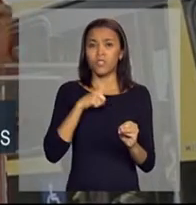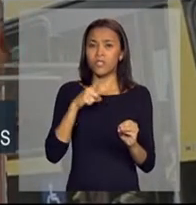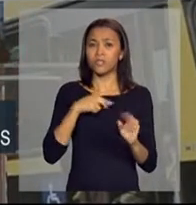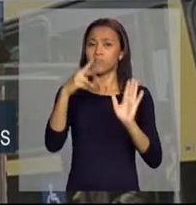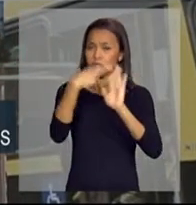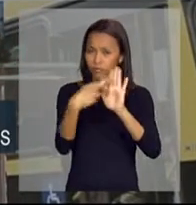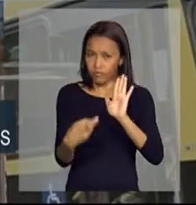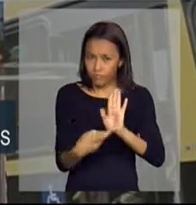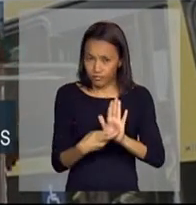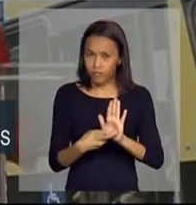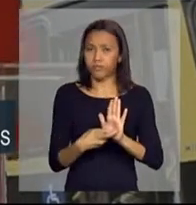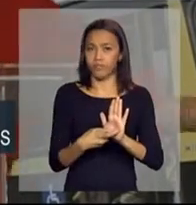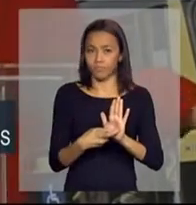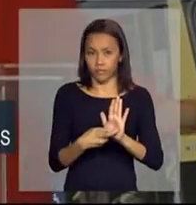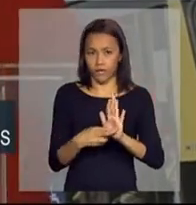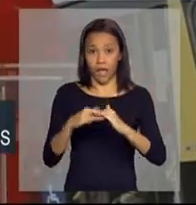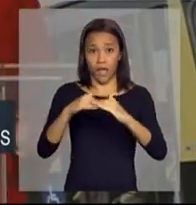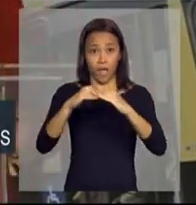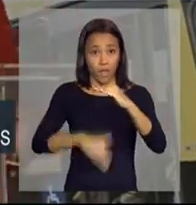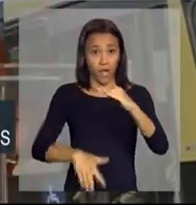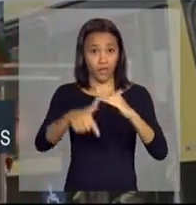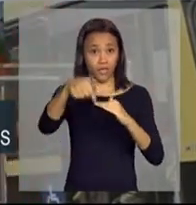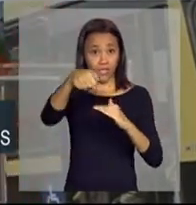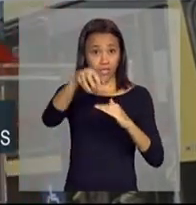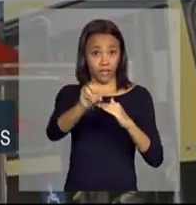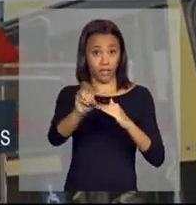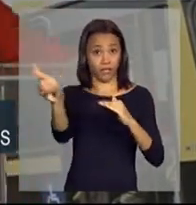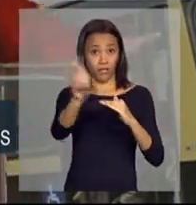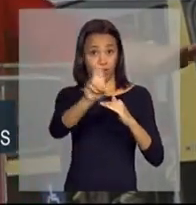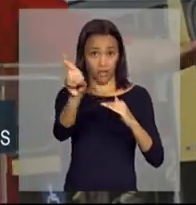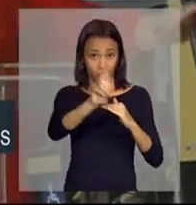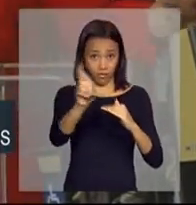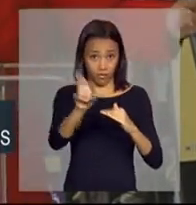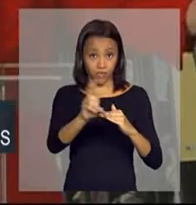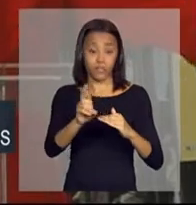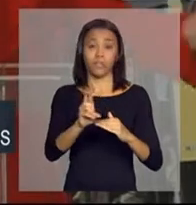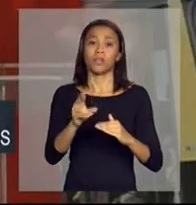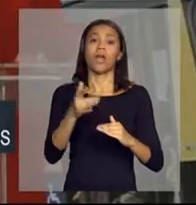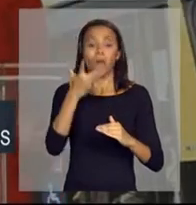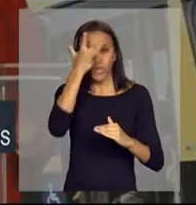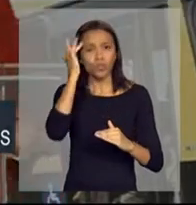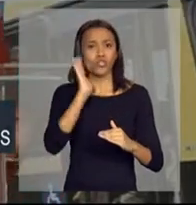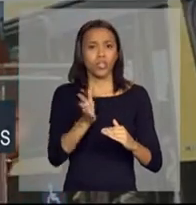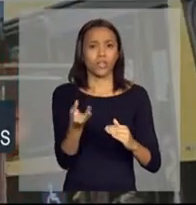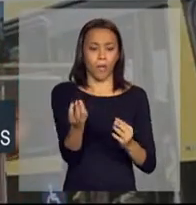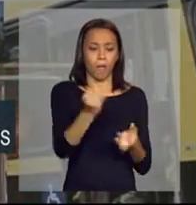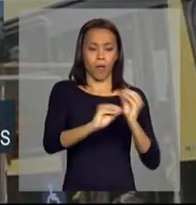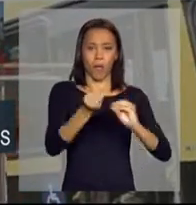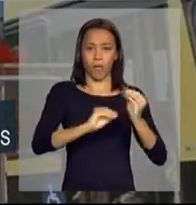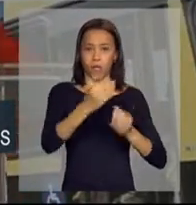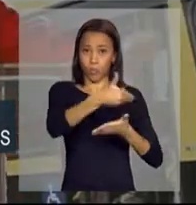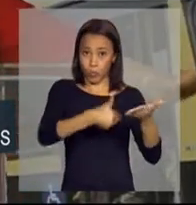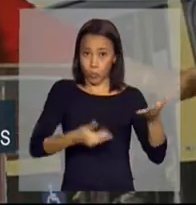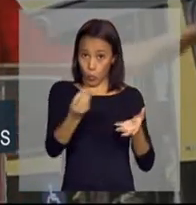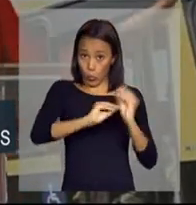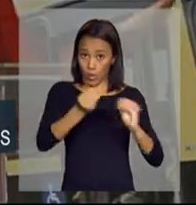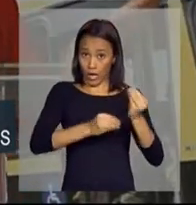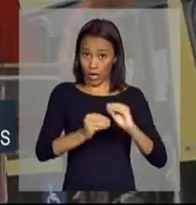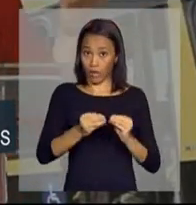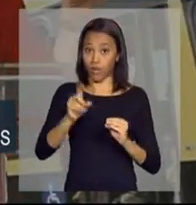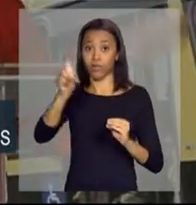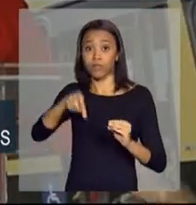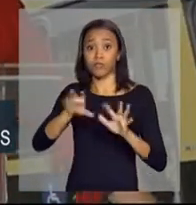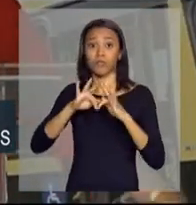medida. Abaixo de R$ 70,00, apesar da pessoa estar no cadastro do Bolsa Família, ela